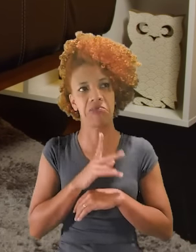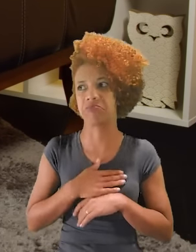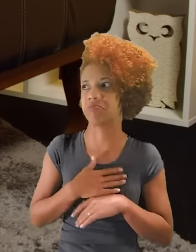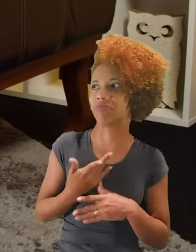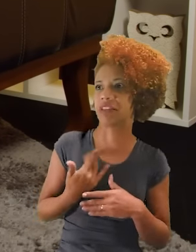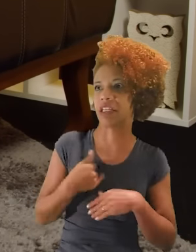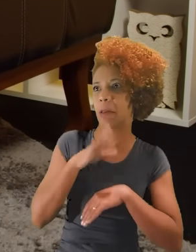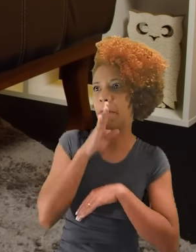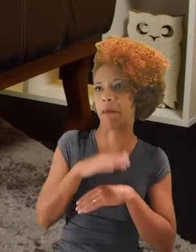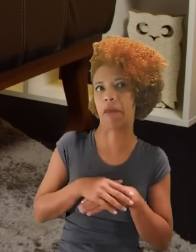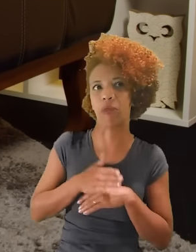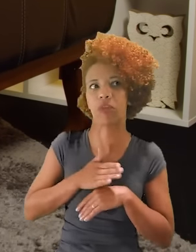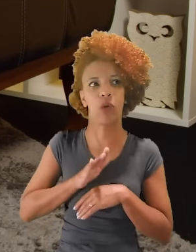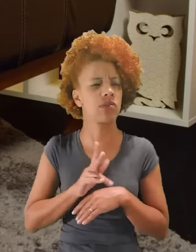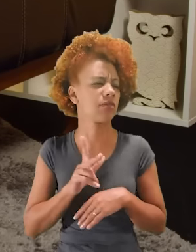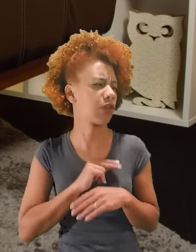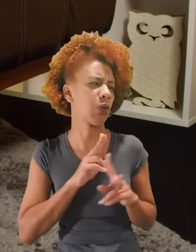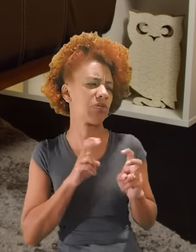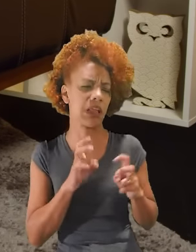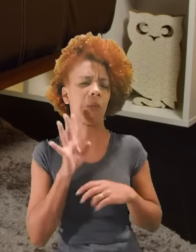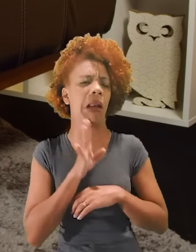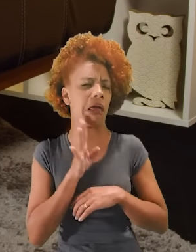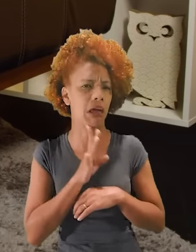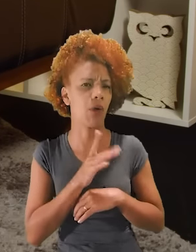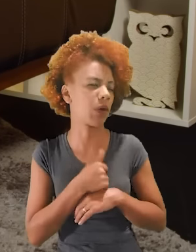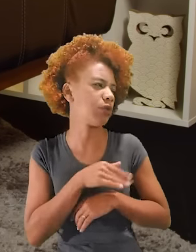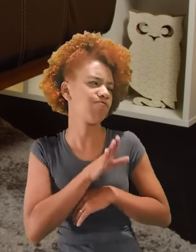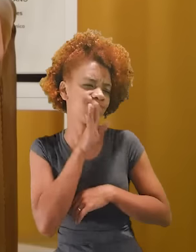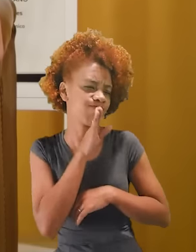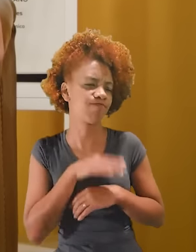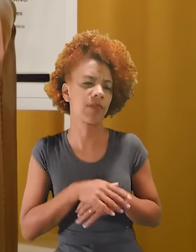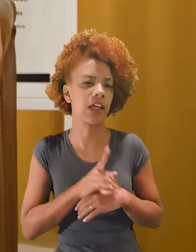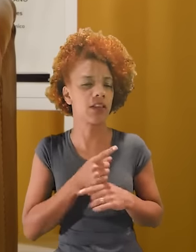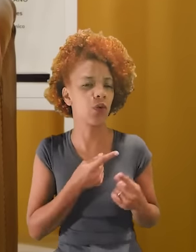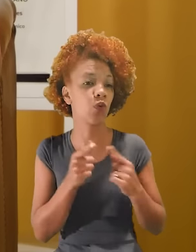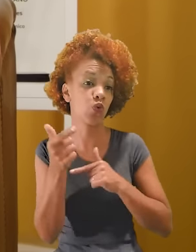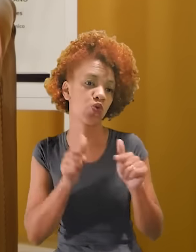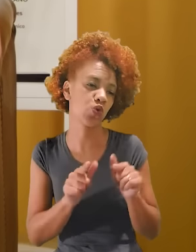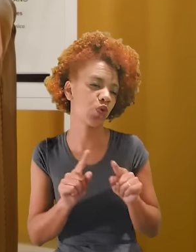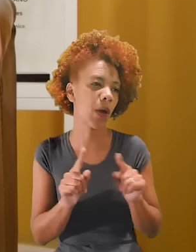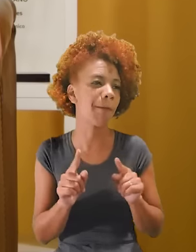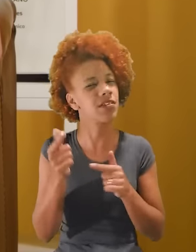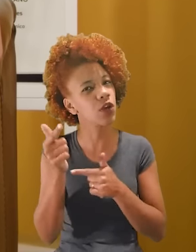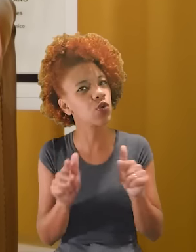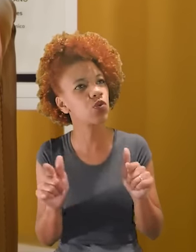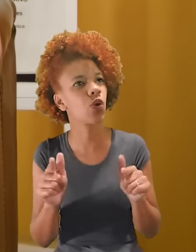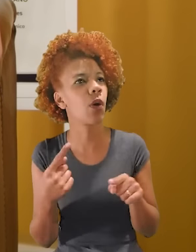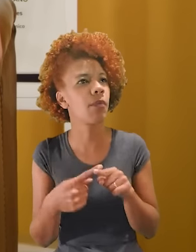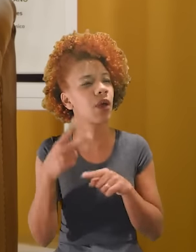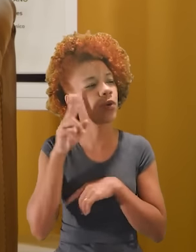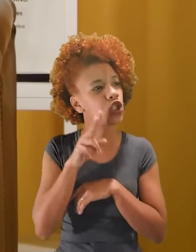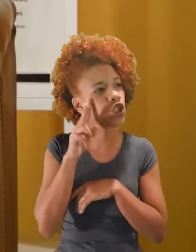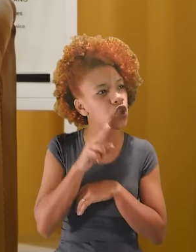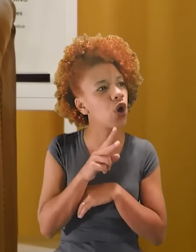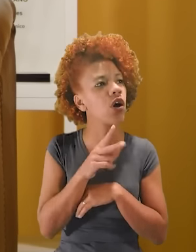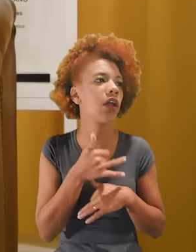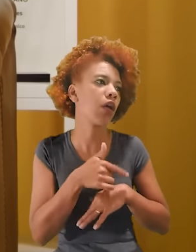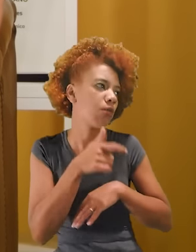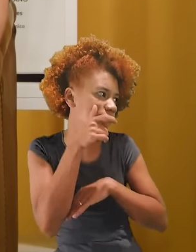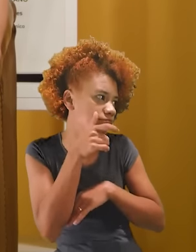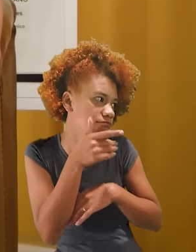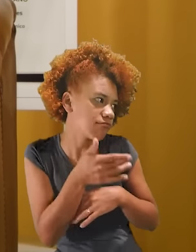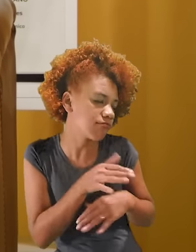falei, pô, será que ele não tá gostando? Ele tá quieto demais ali. É muito legal. Não, é muito. Quando eu tô quieto, não que os outros que eu fale muito, é que os outros, eu acho que assim, como é uma história, eu fiquei